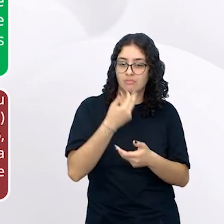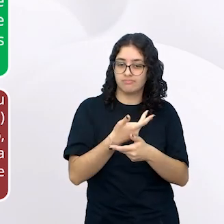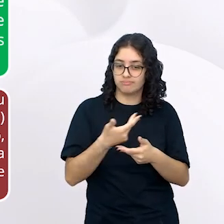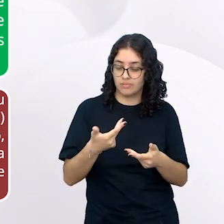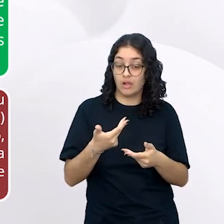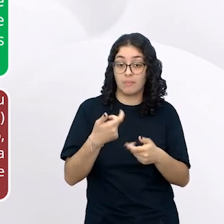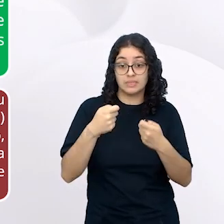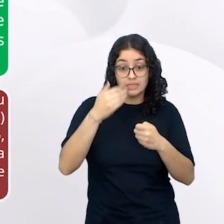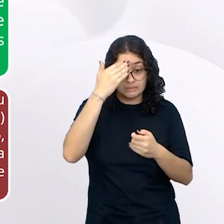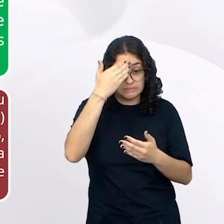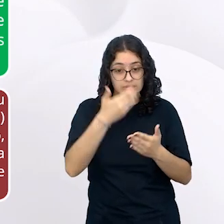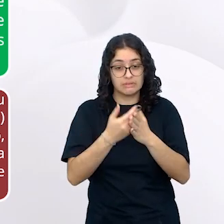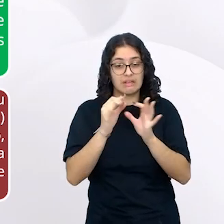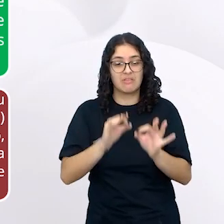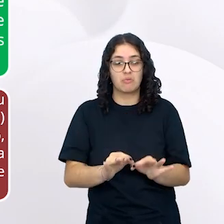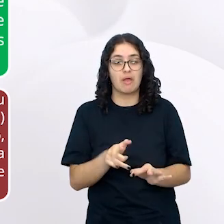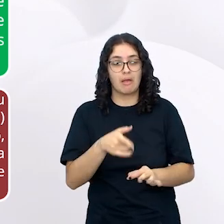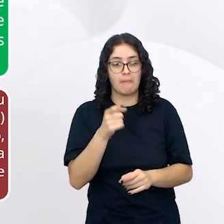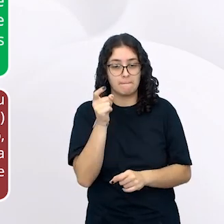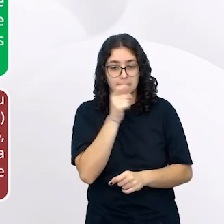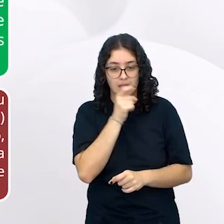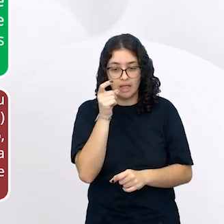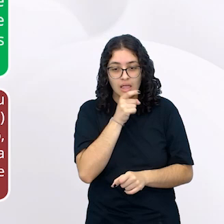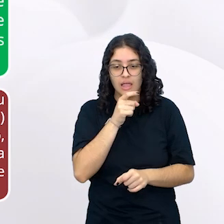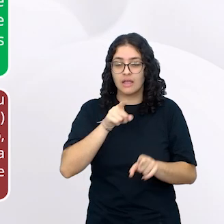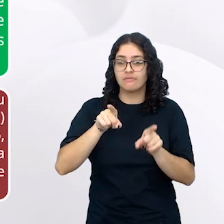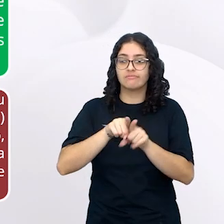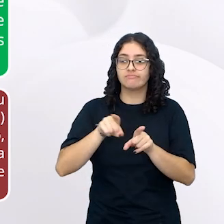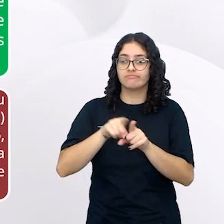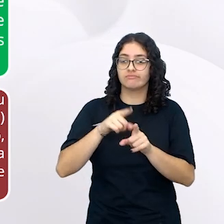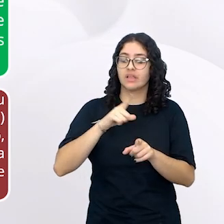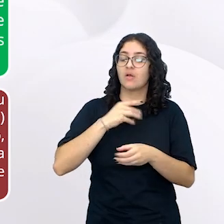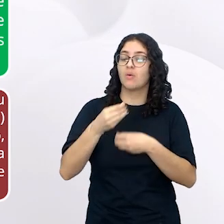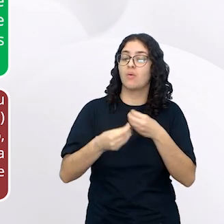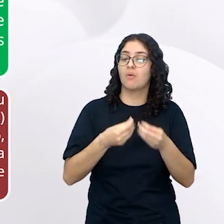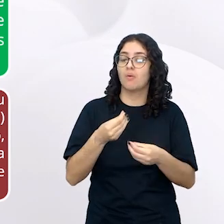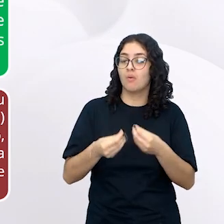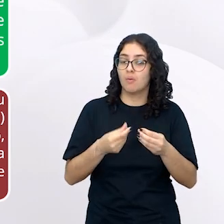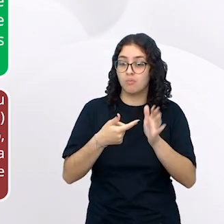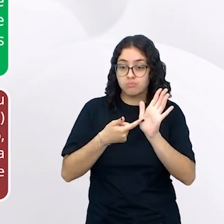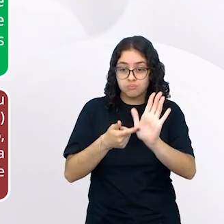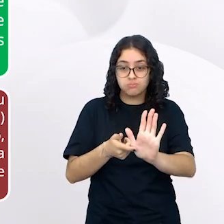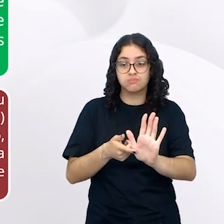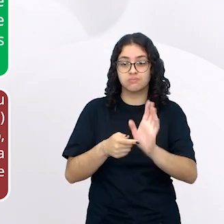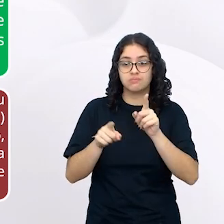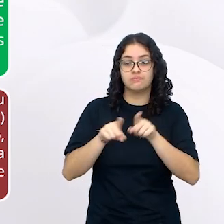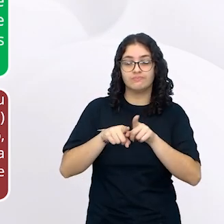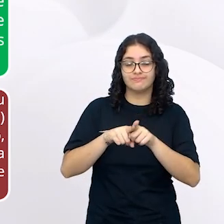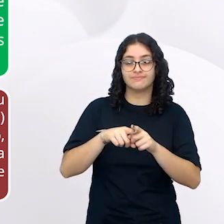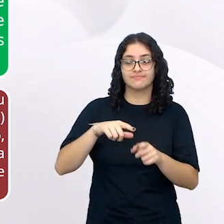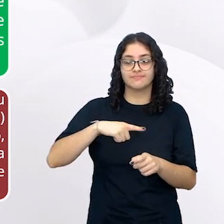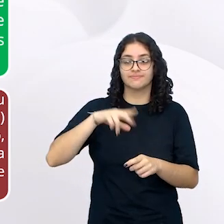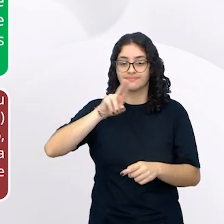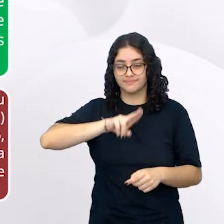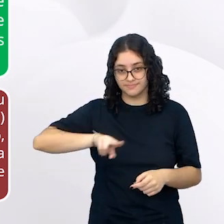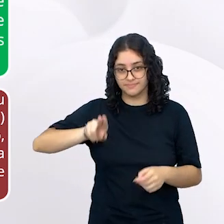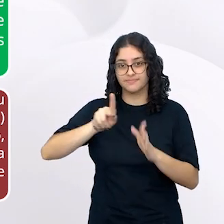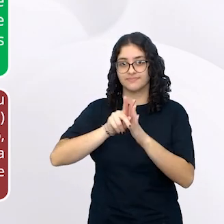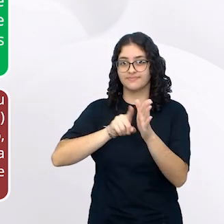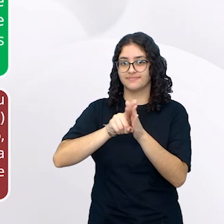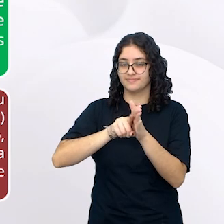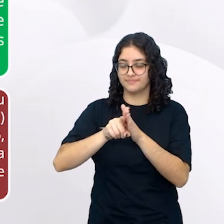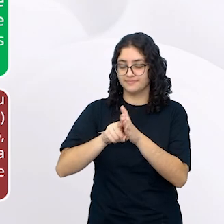fontes confiáveis, né, informações que, mediante argumentação, com cuidado de citar as fontes dos recursos utilizados na